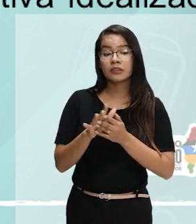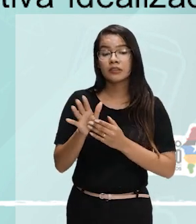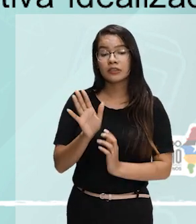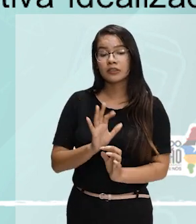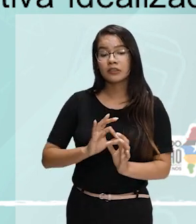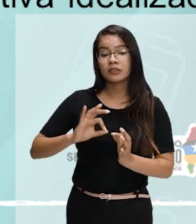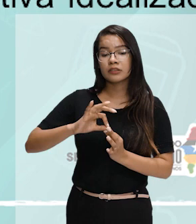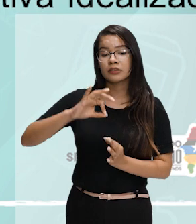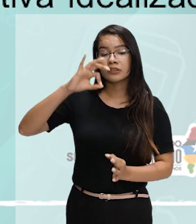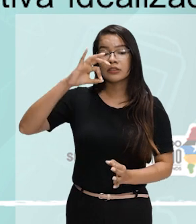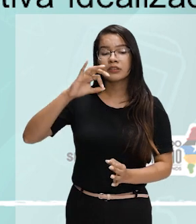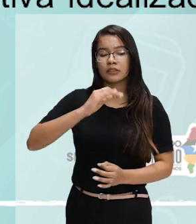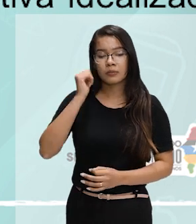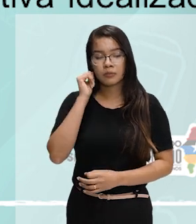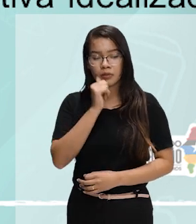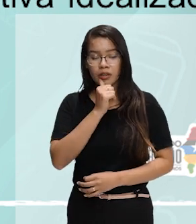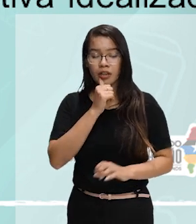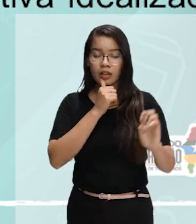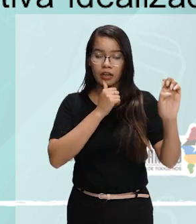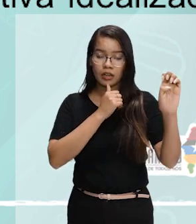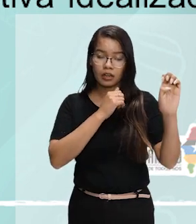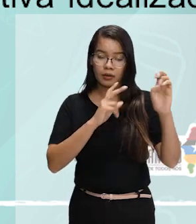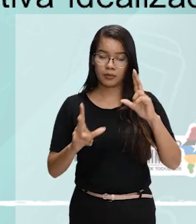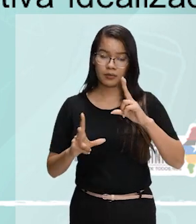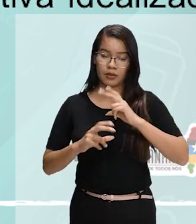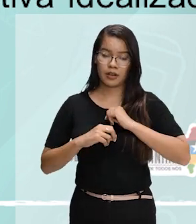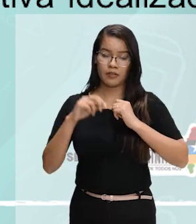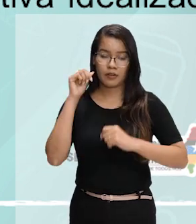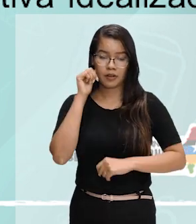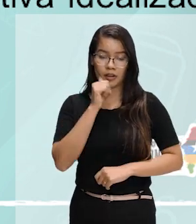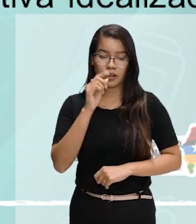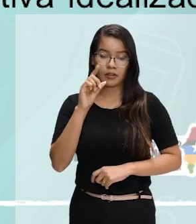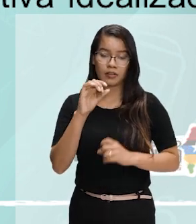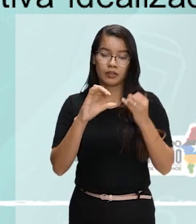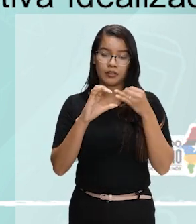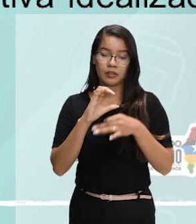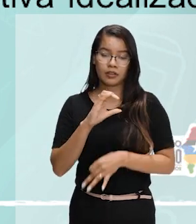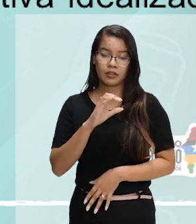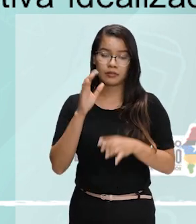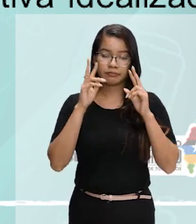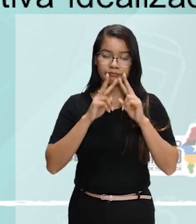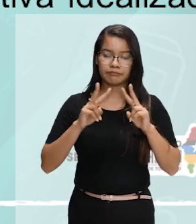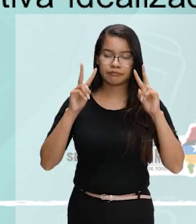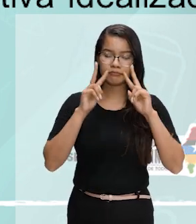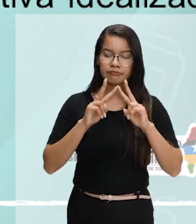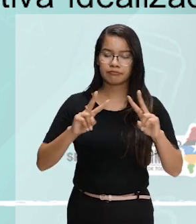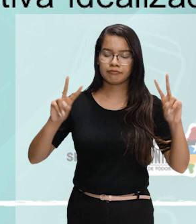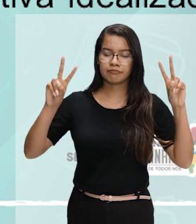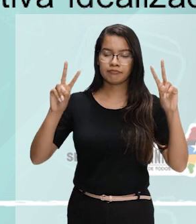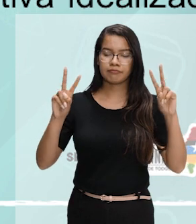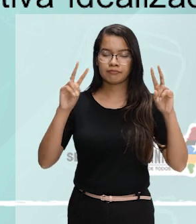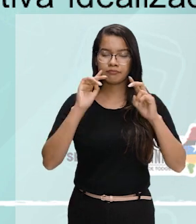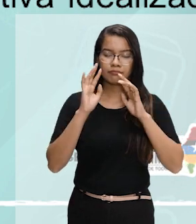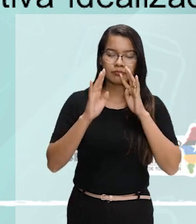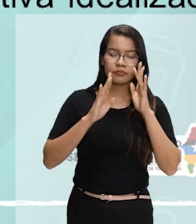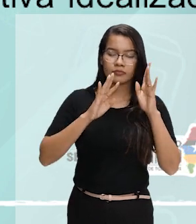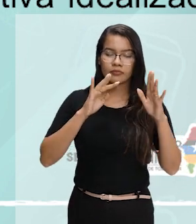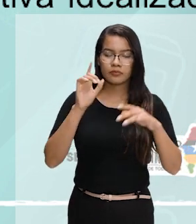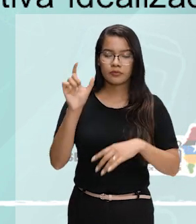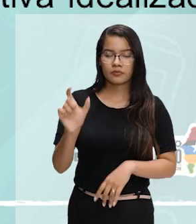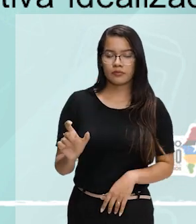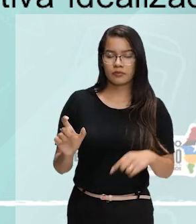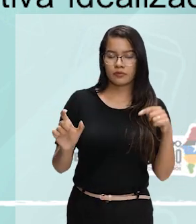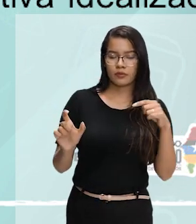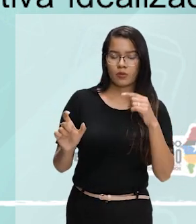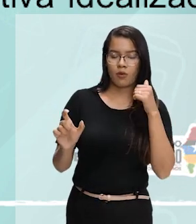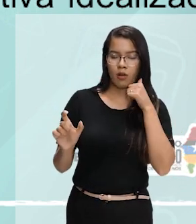a perspectiva idealizadora típica dos autores românticos. Observe aí que o que foi colocado em relação à mulher,